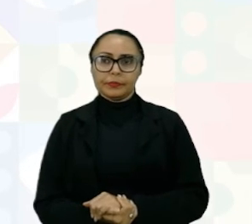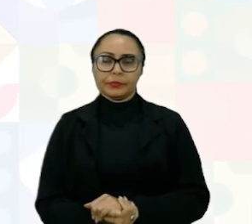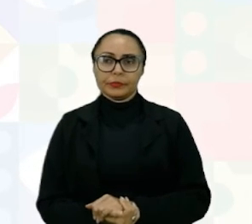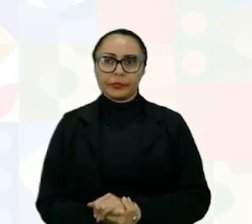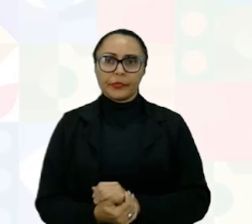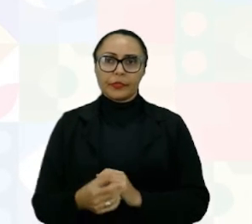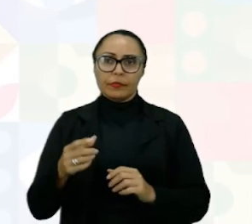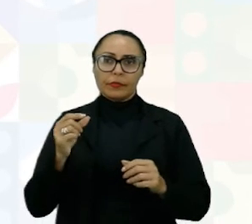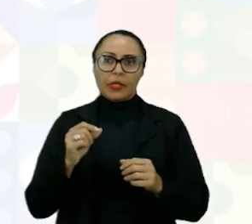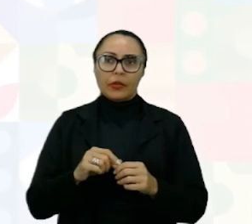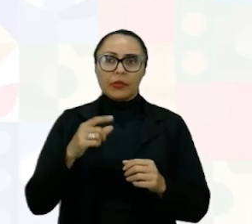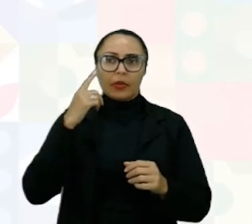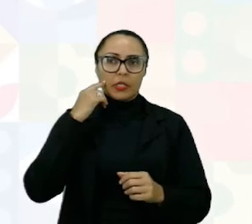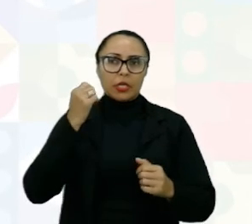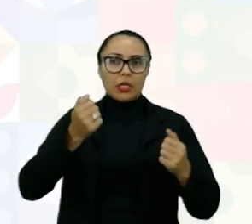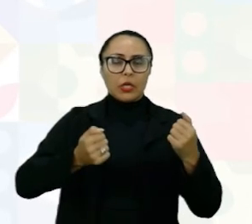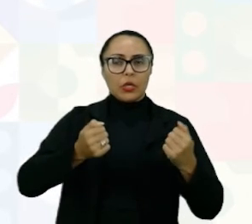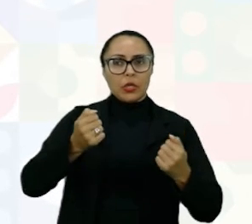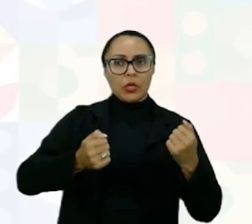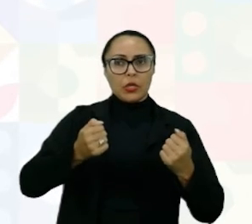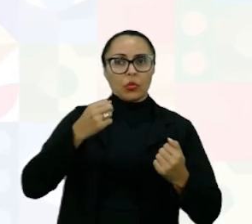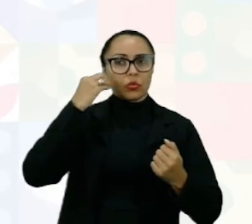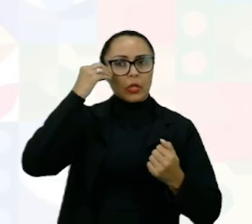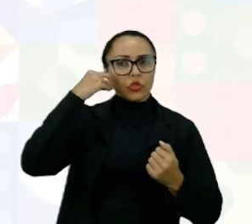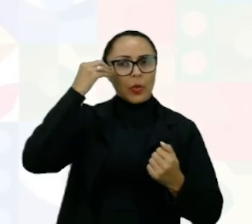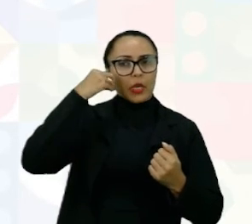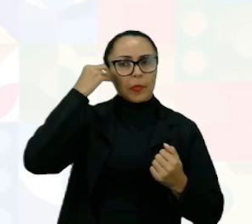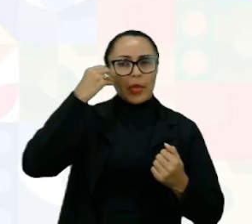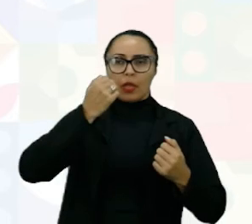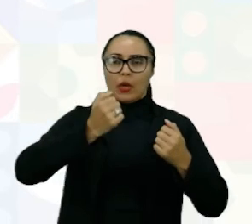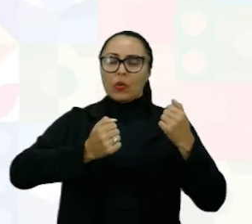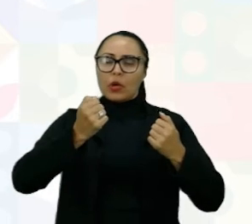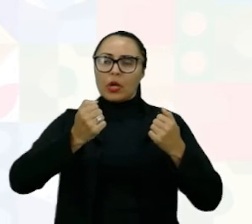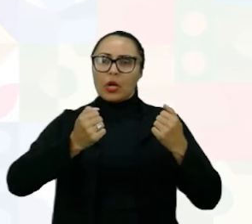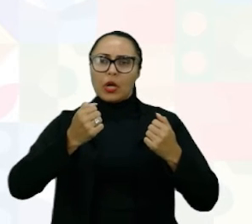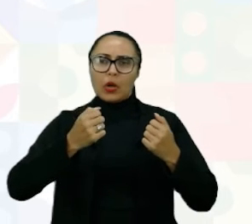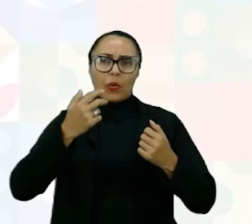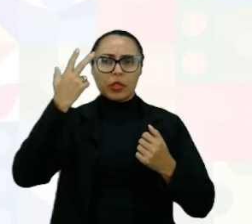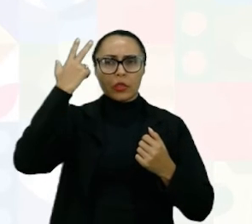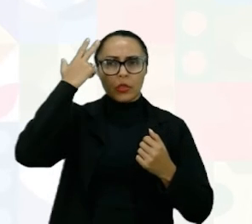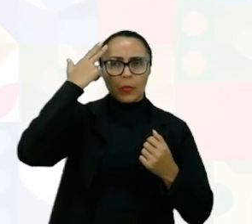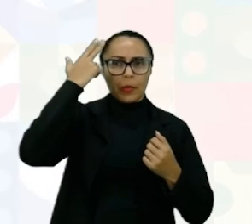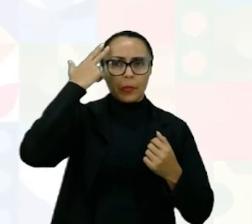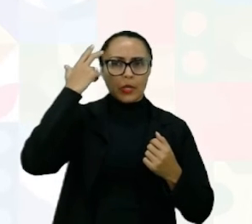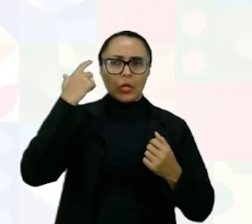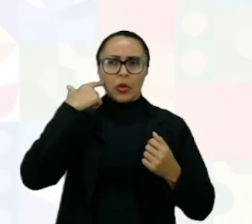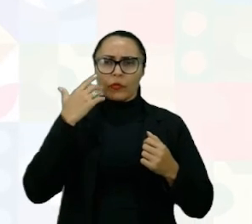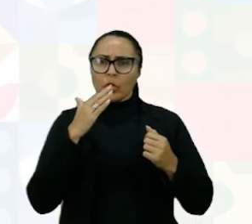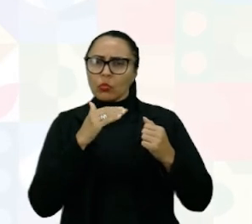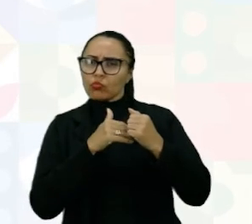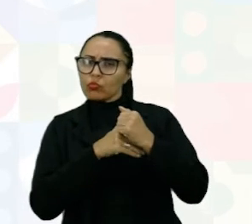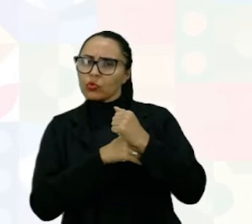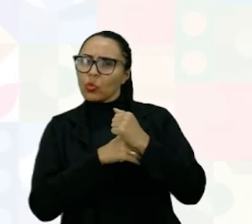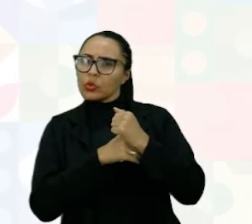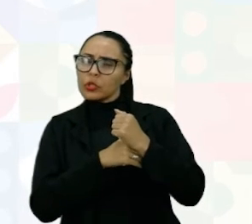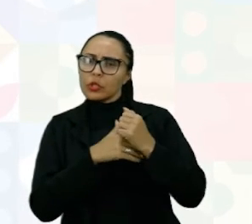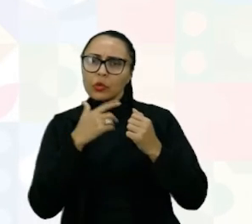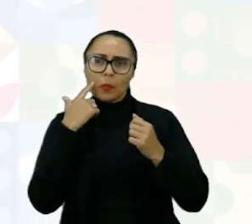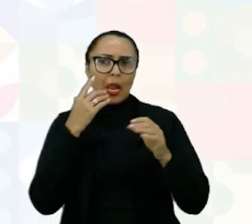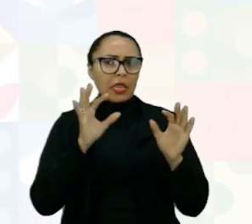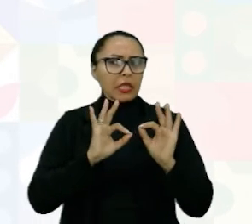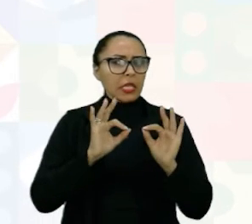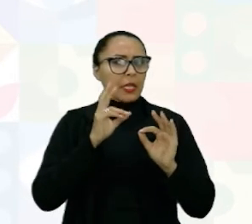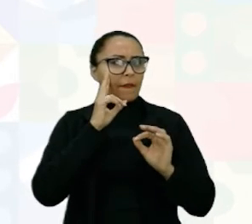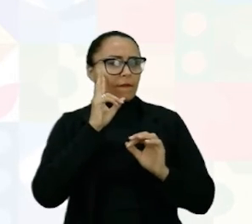drive lá com o carro e geralmente os carros ficam camuflados, né, para ninguém ver lá o